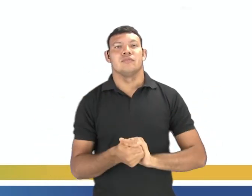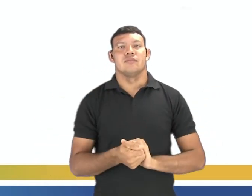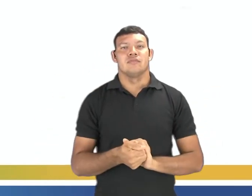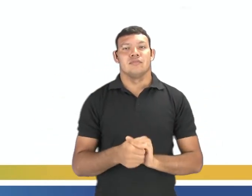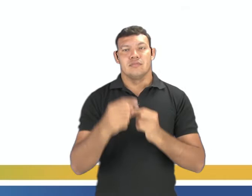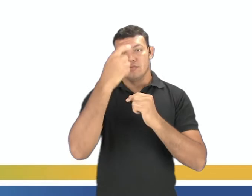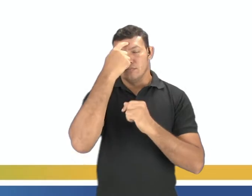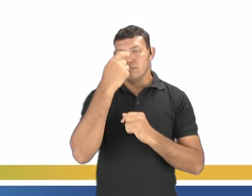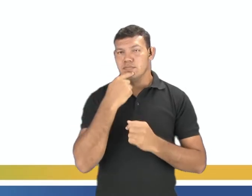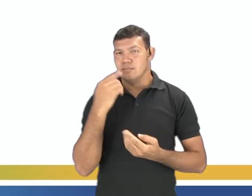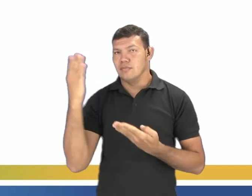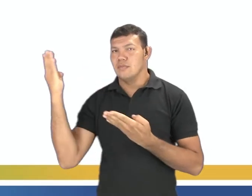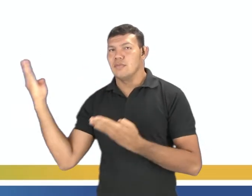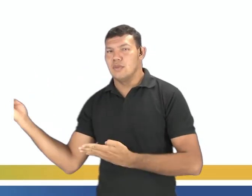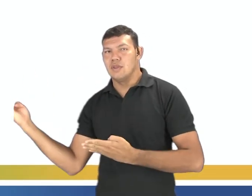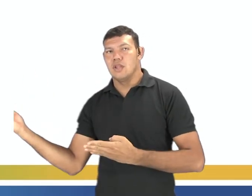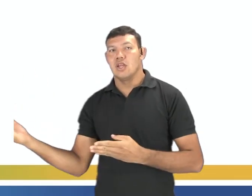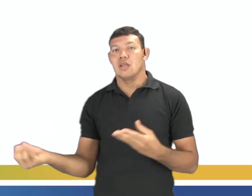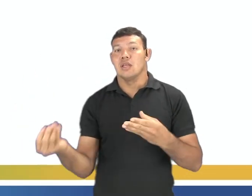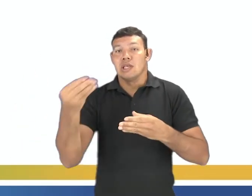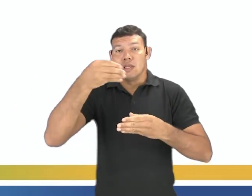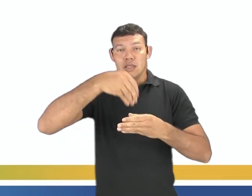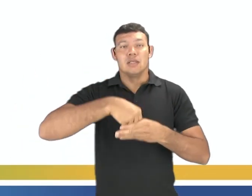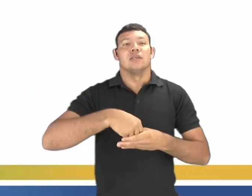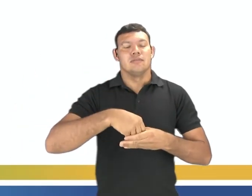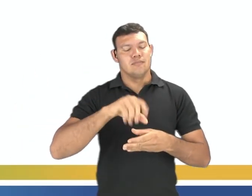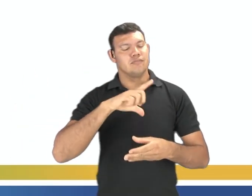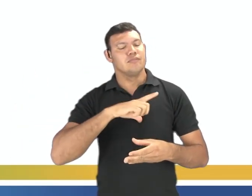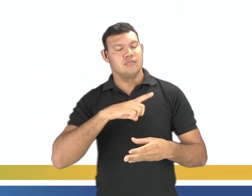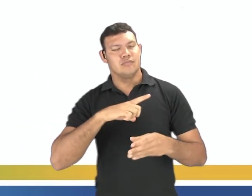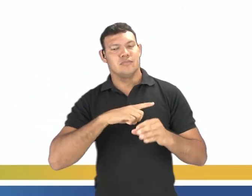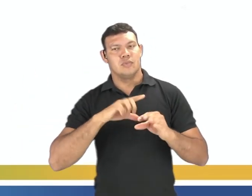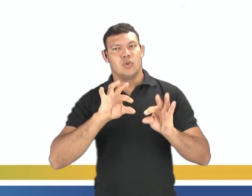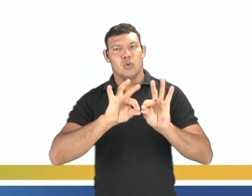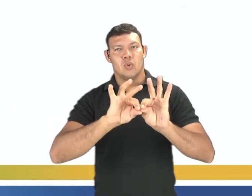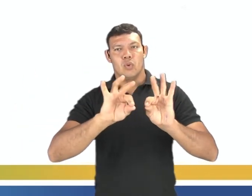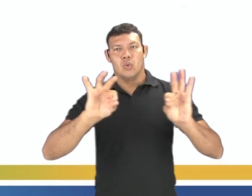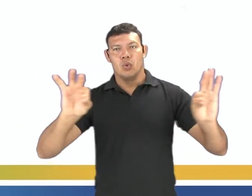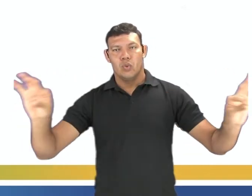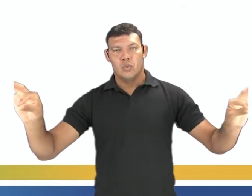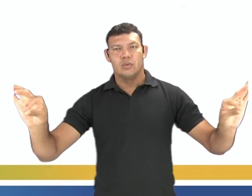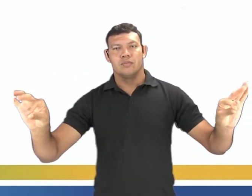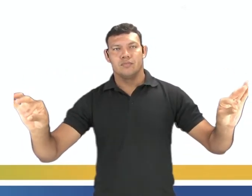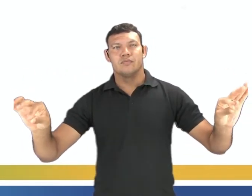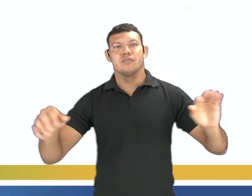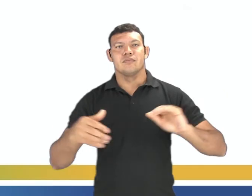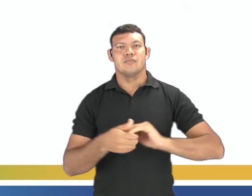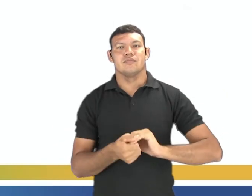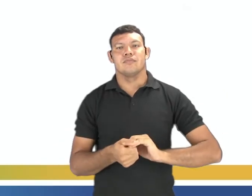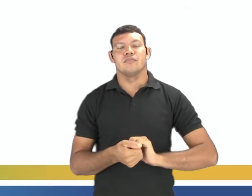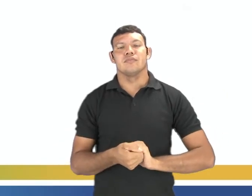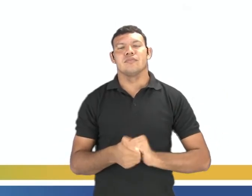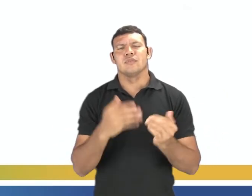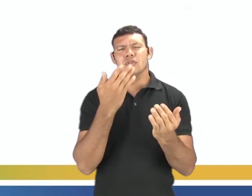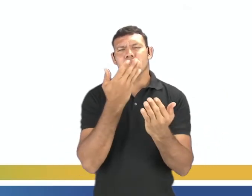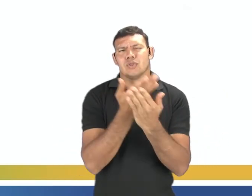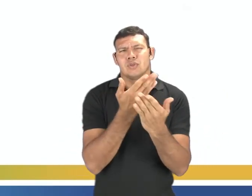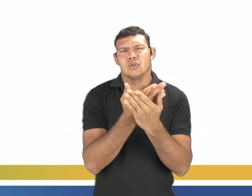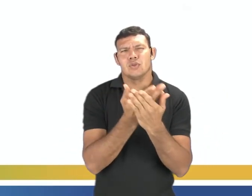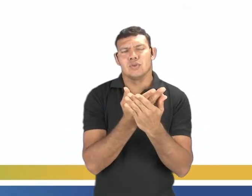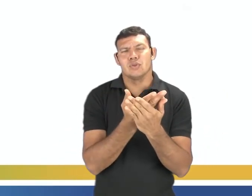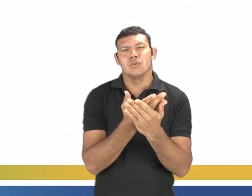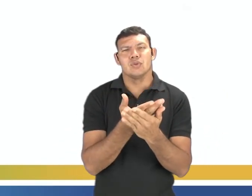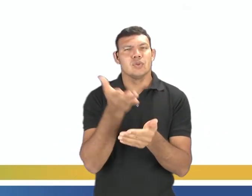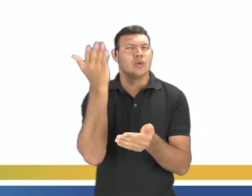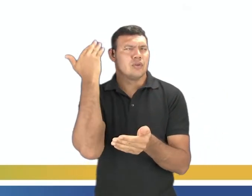então observe só na imagem dentro desse plano alfa nós temos uma reta e pelos postulados